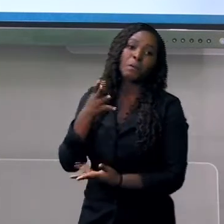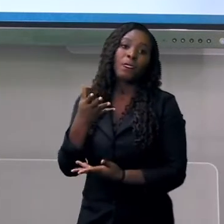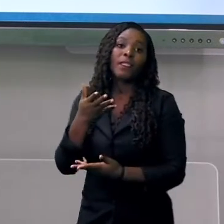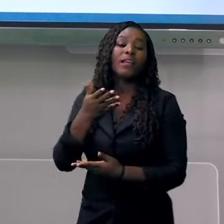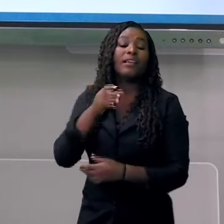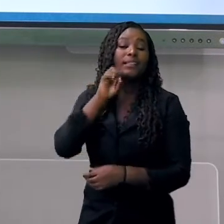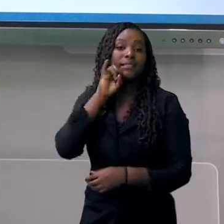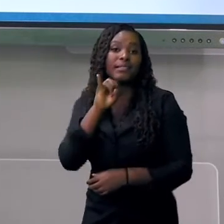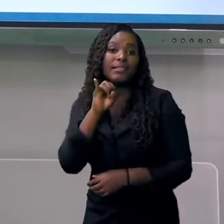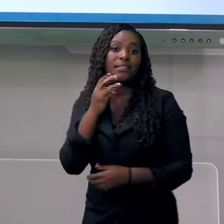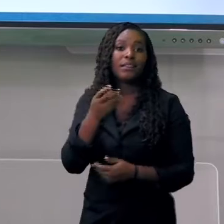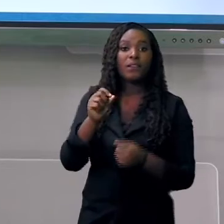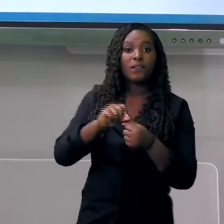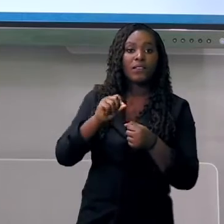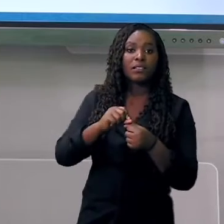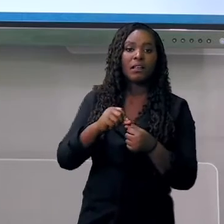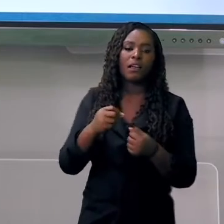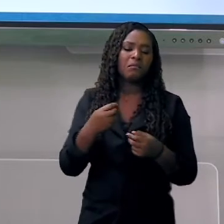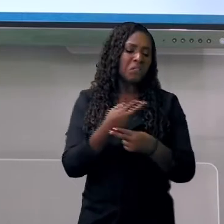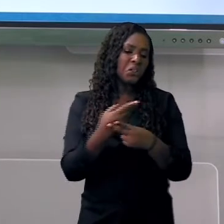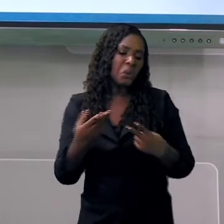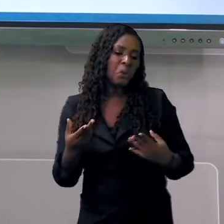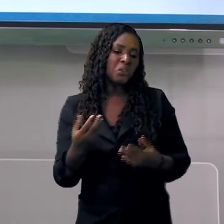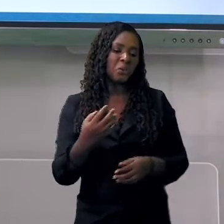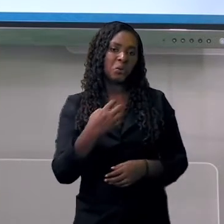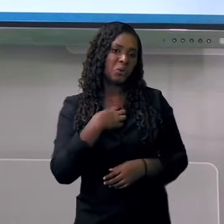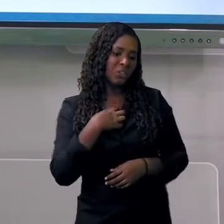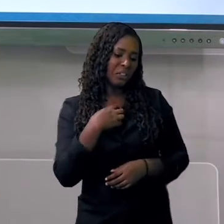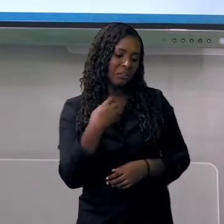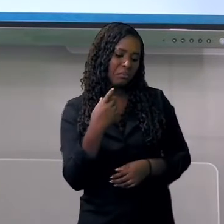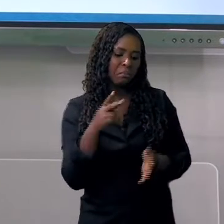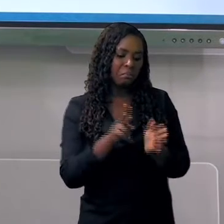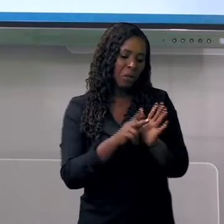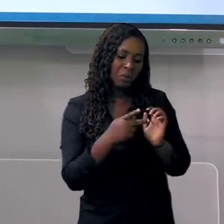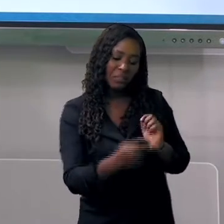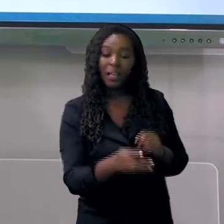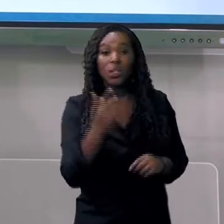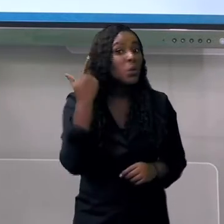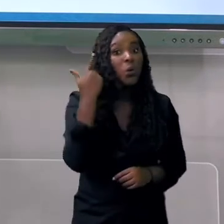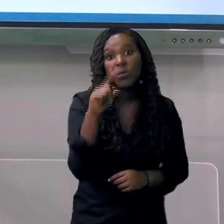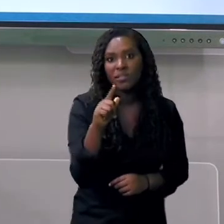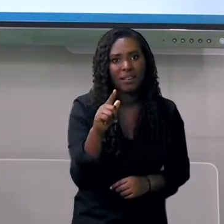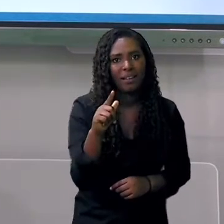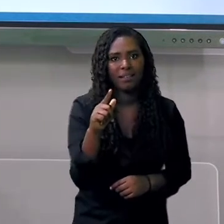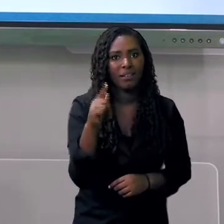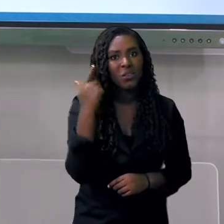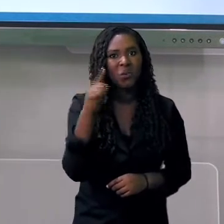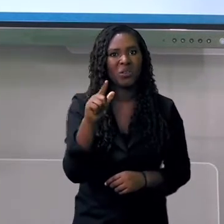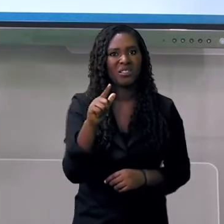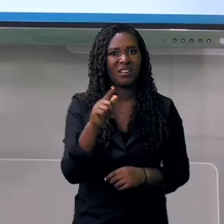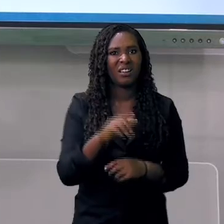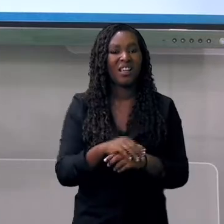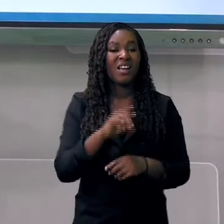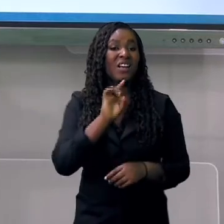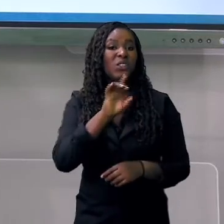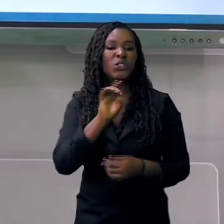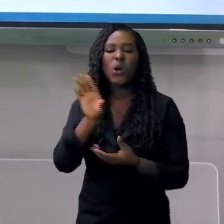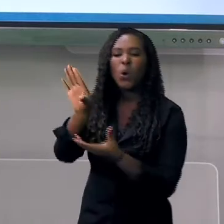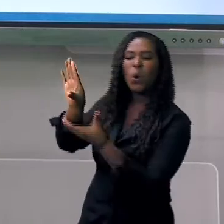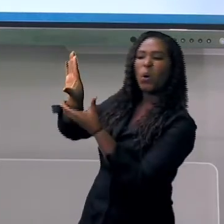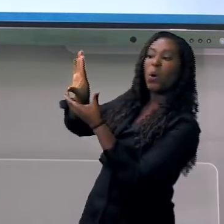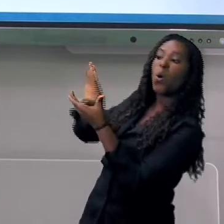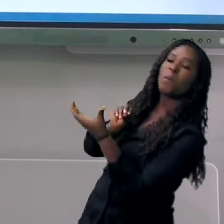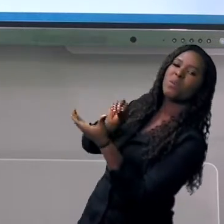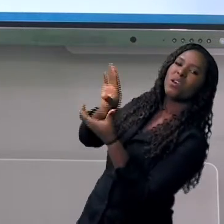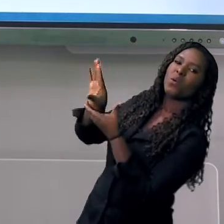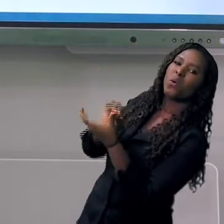não vai enxergar seu potencial, ela vai imitar, ela vai fazer o que você está querendo que ela seja. Por mais que você